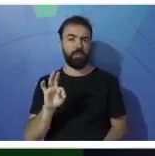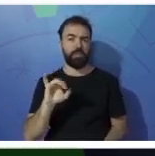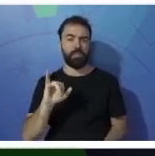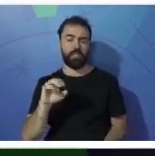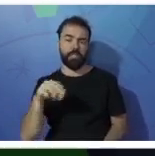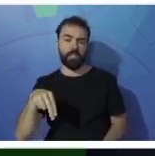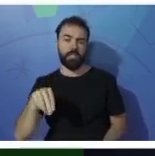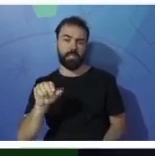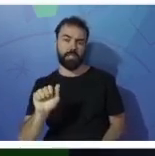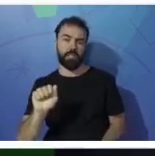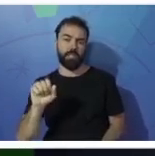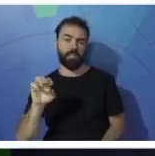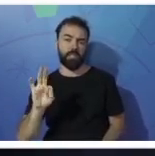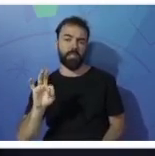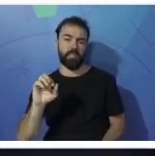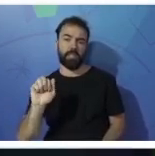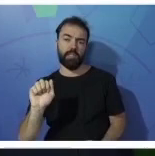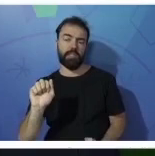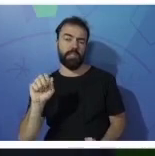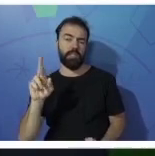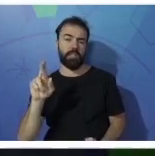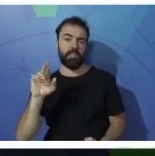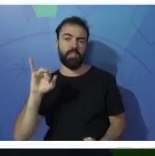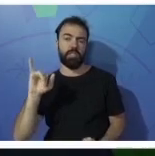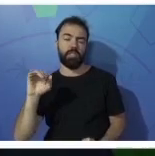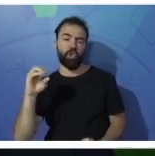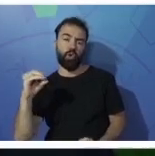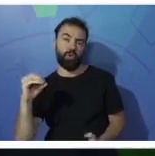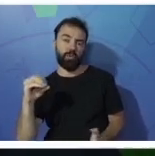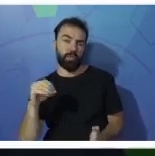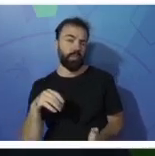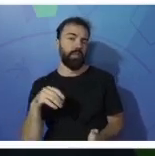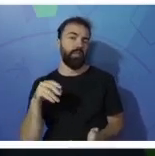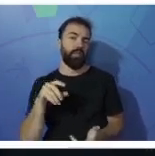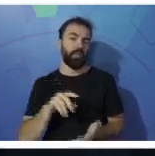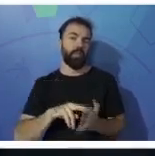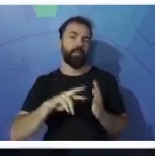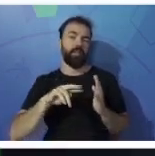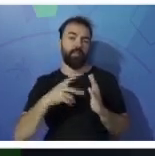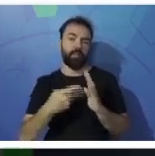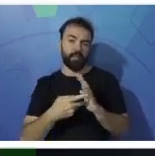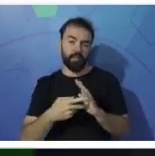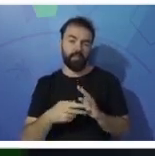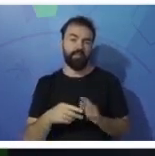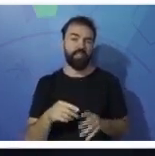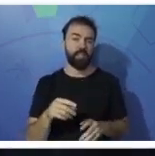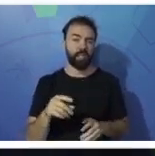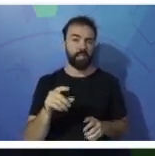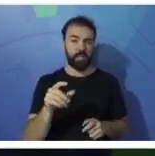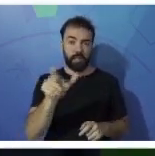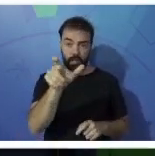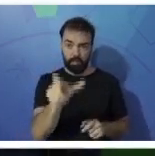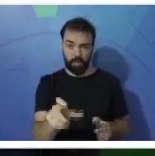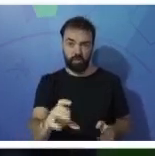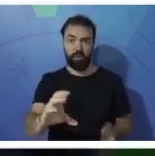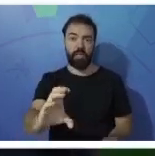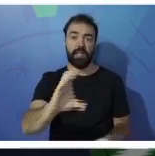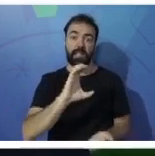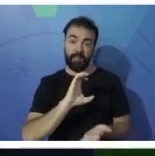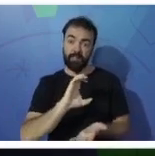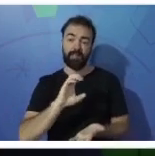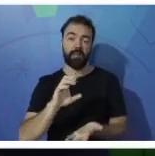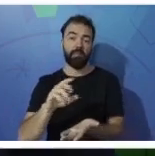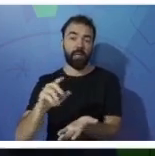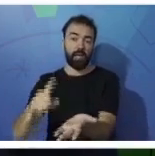Destinatário é a pessoa a quem a carta é dirigida. Quem vai receber a sua carta? Vocês se lembram